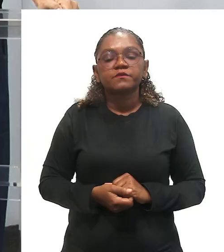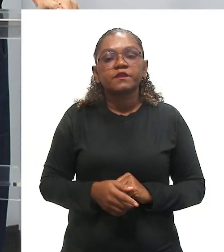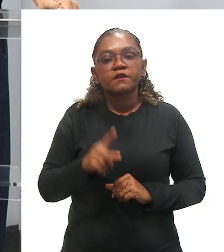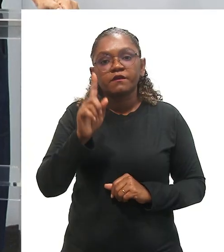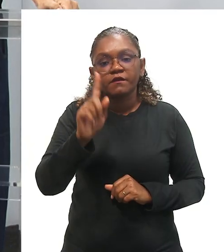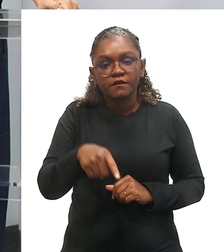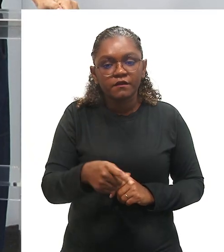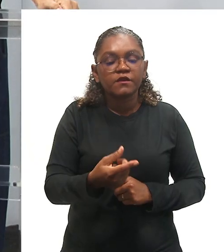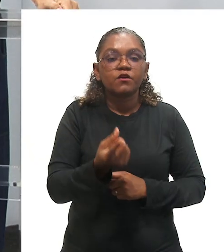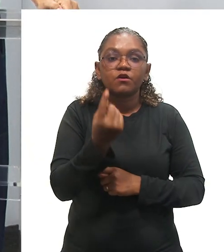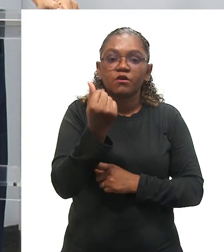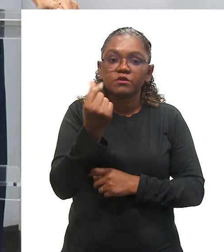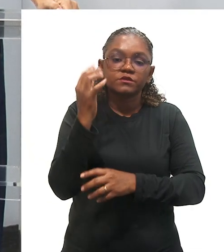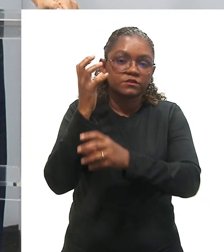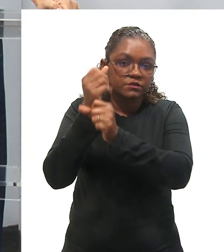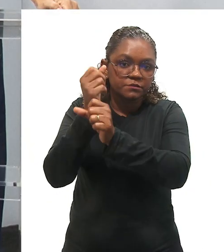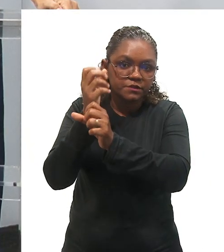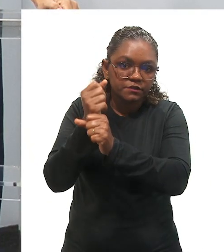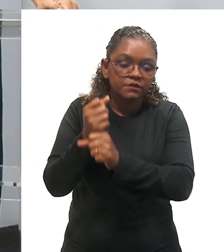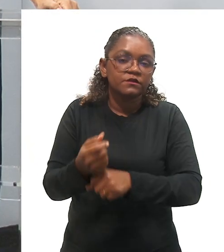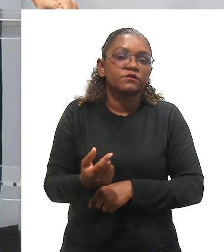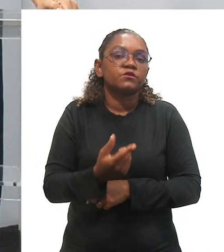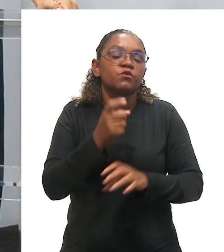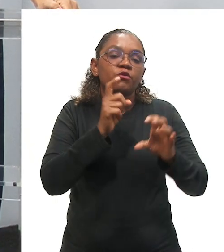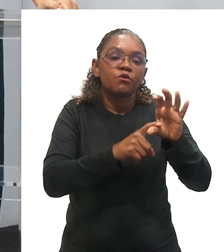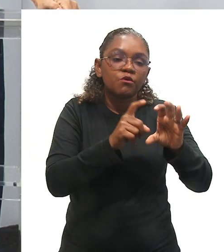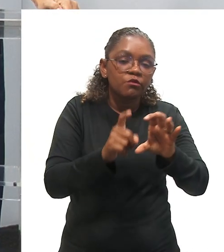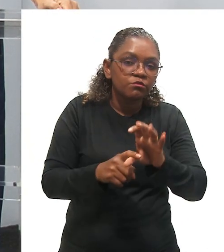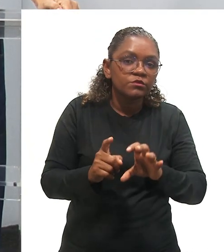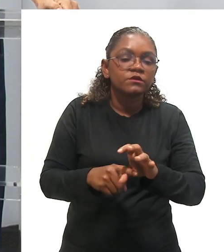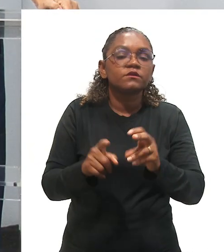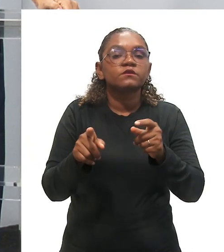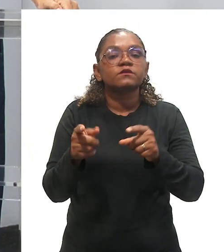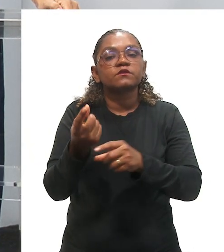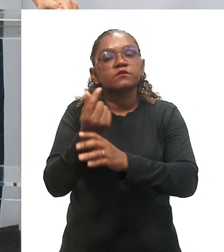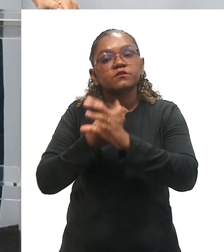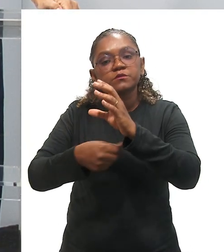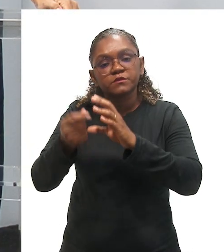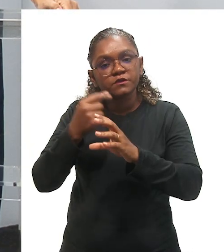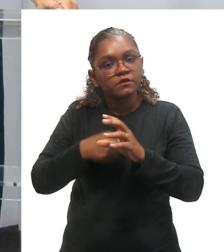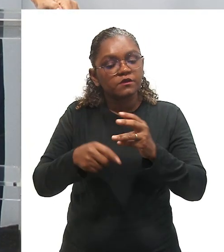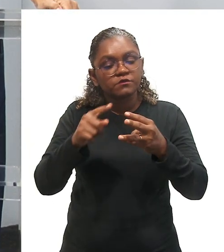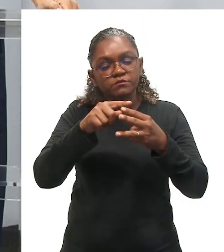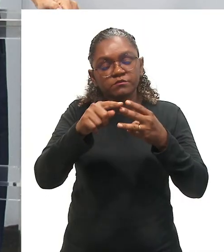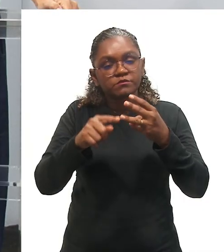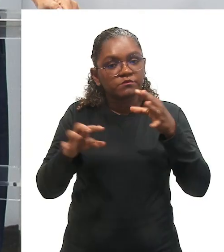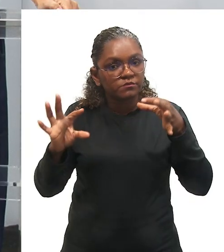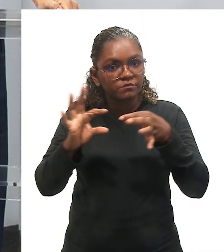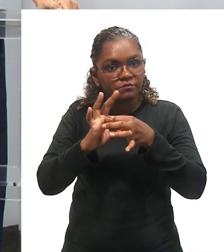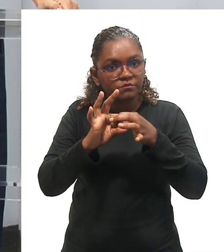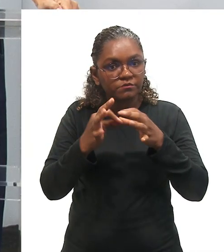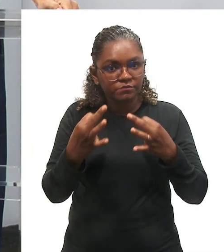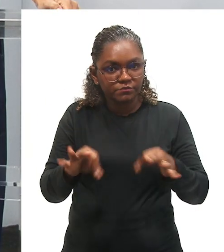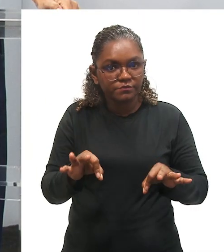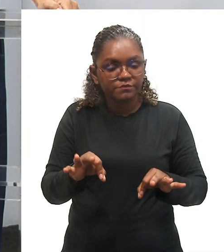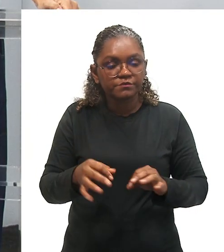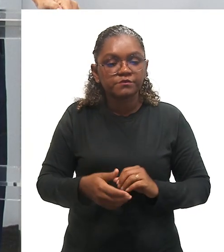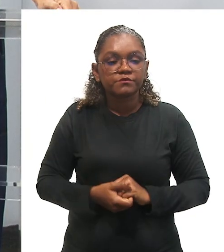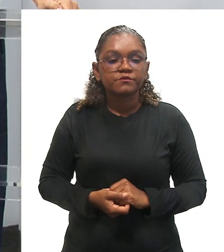é esse link. O orçamento, as finanças, a contabilidade. Eles andam lado a lado,